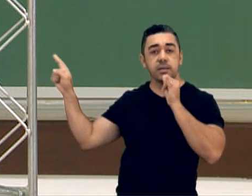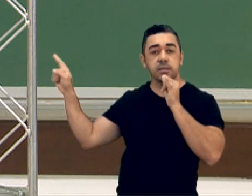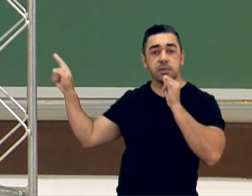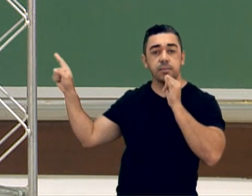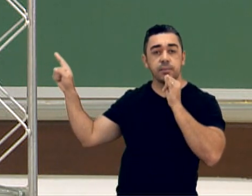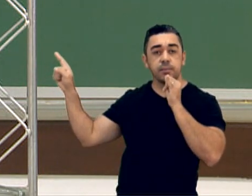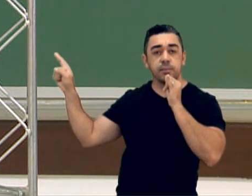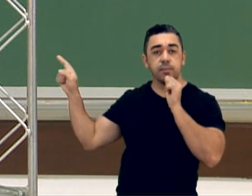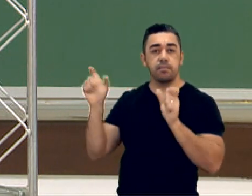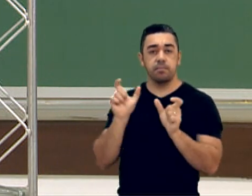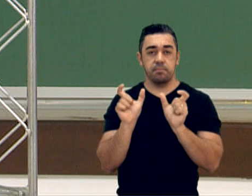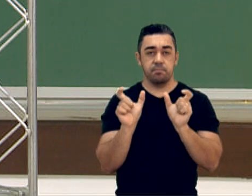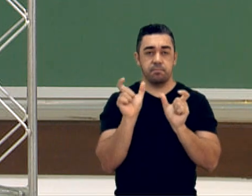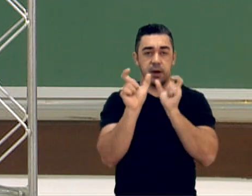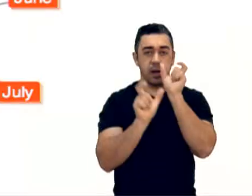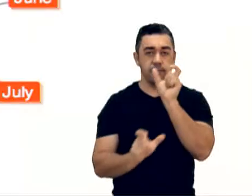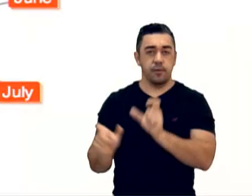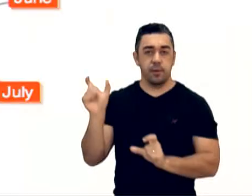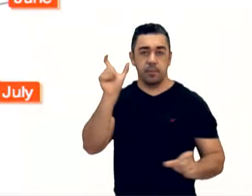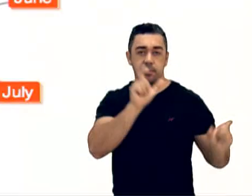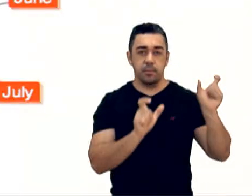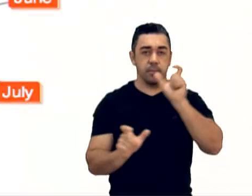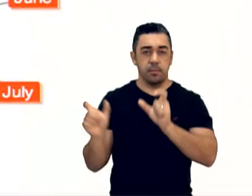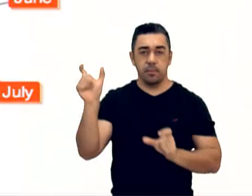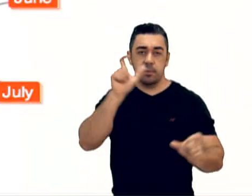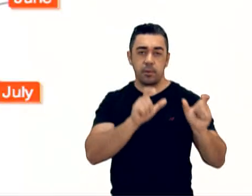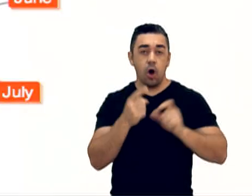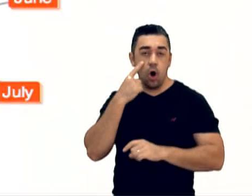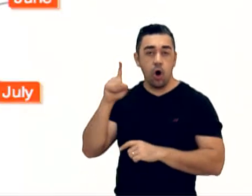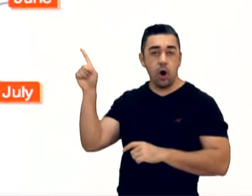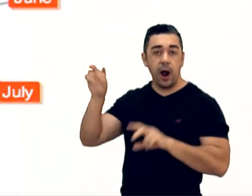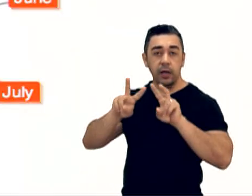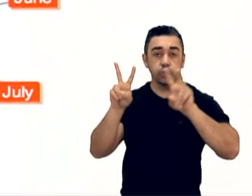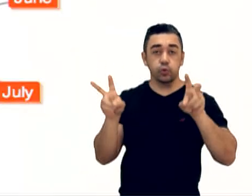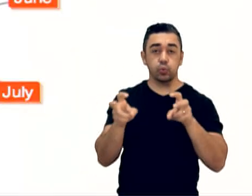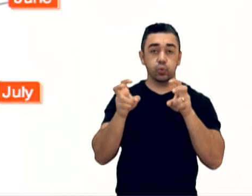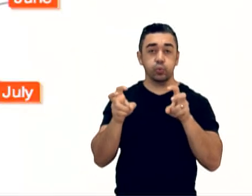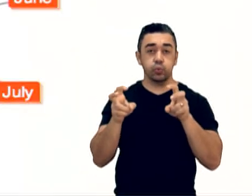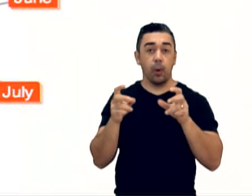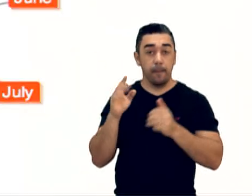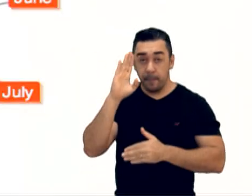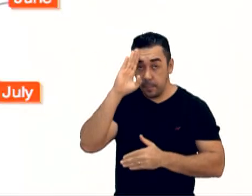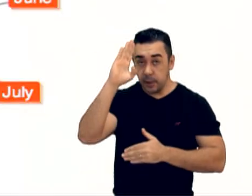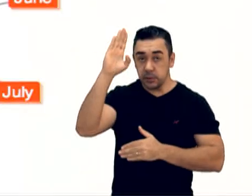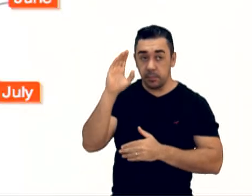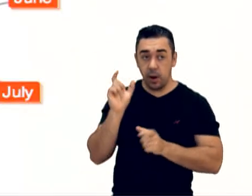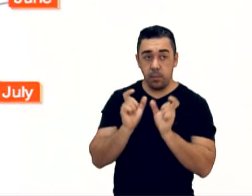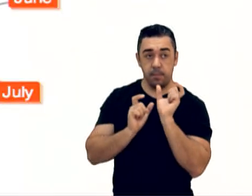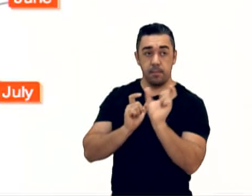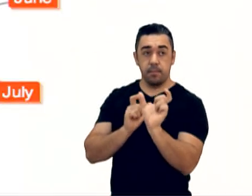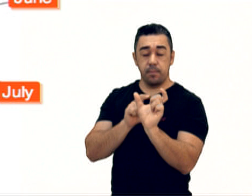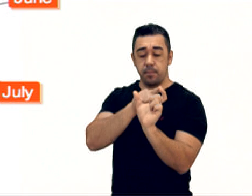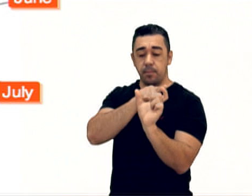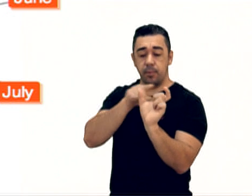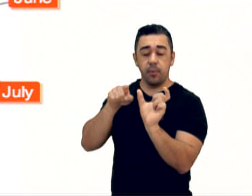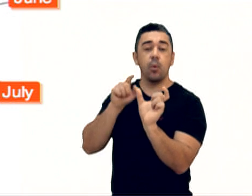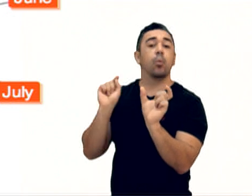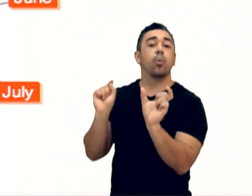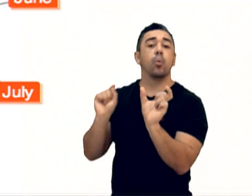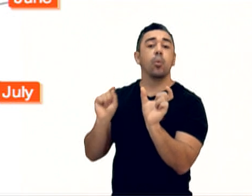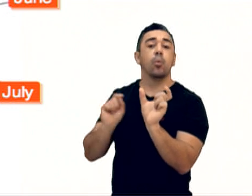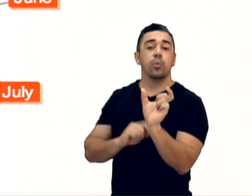para vocês de um mind map. Aqui, ó, o assunto principal desse mind map, desse mapa mental,